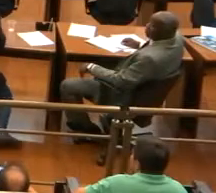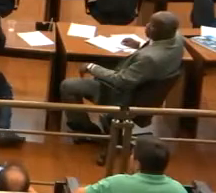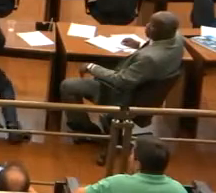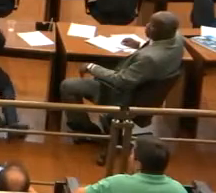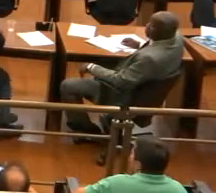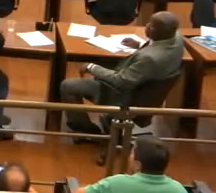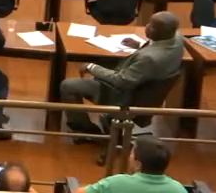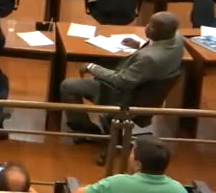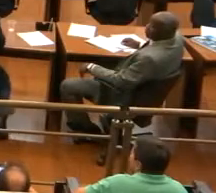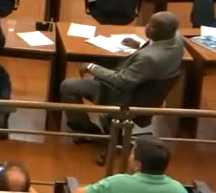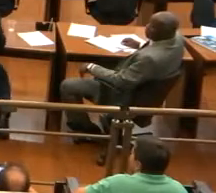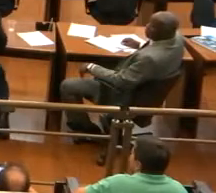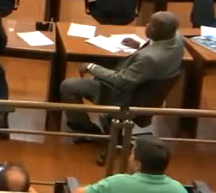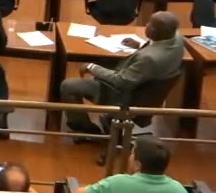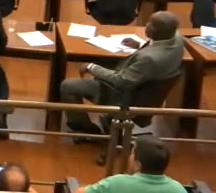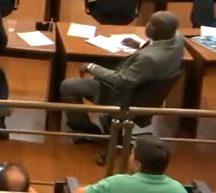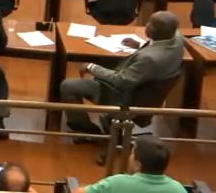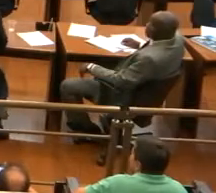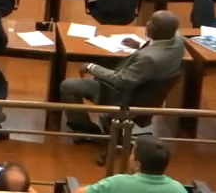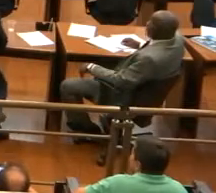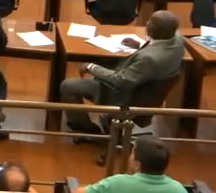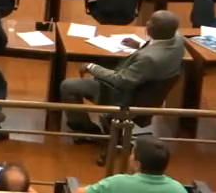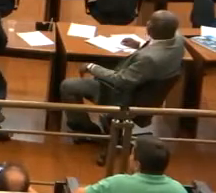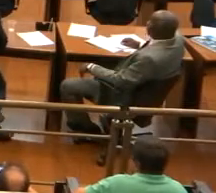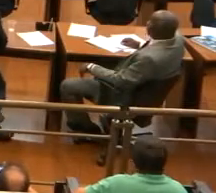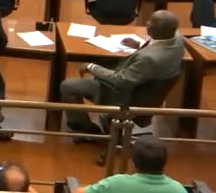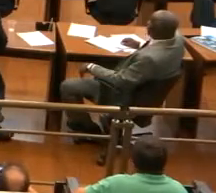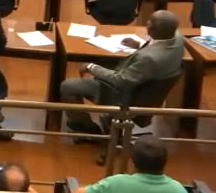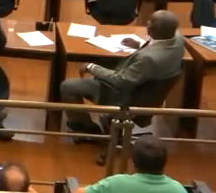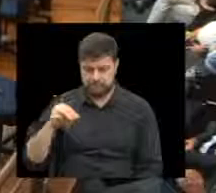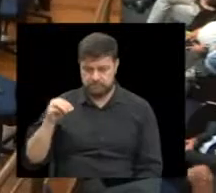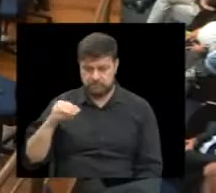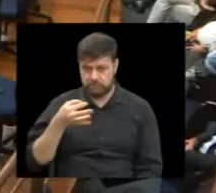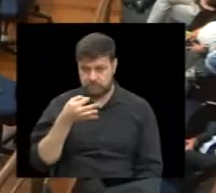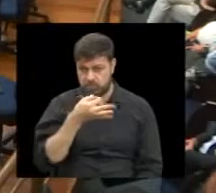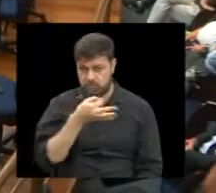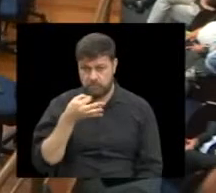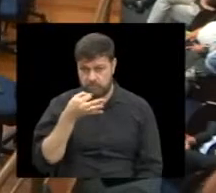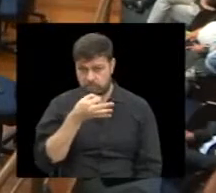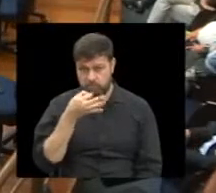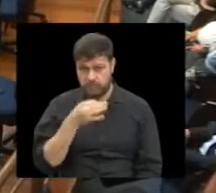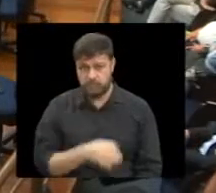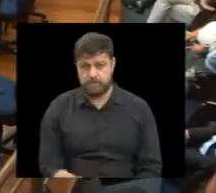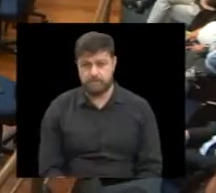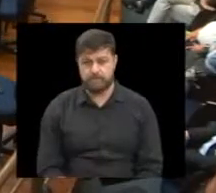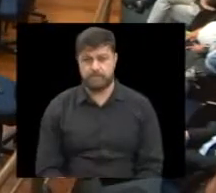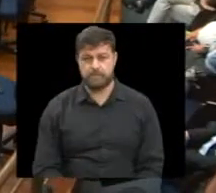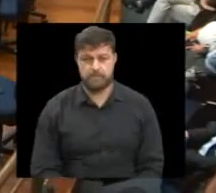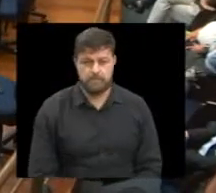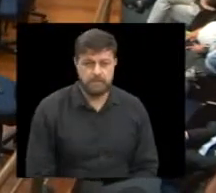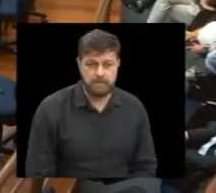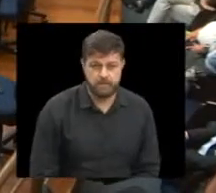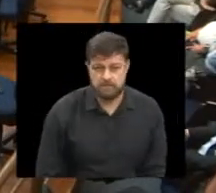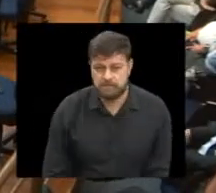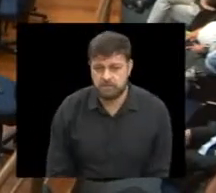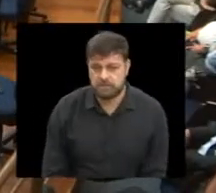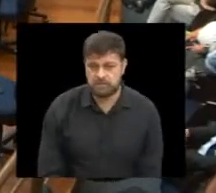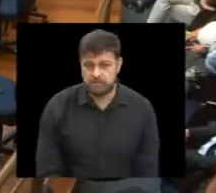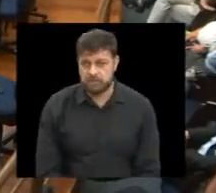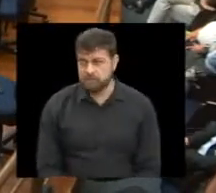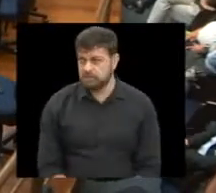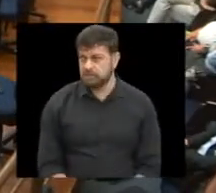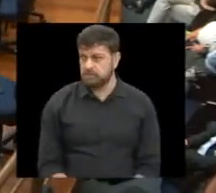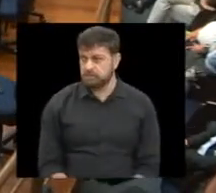contou com amplo debate dos vereadores favoráveis e contrários à matéria. A proposta recebeu 75 emendas